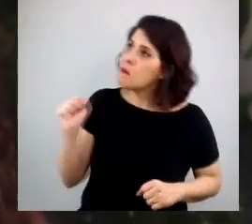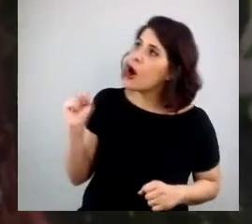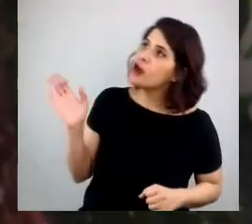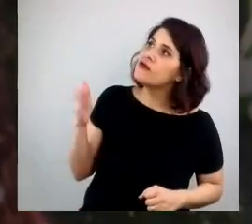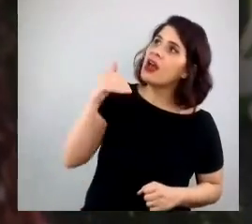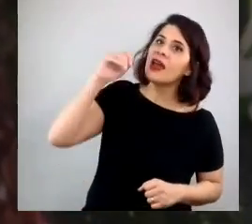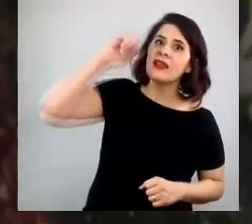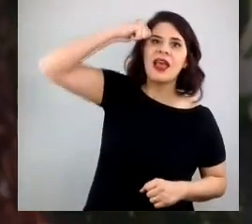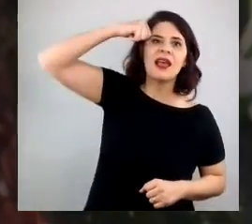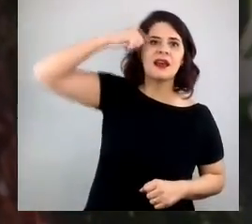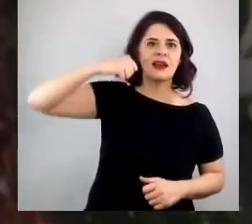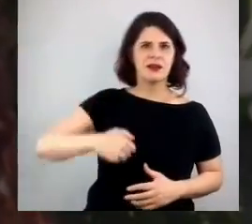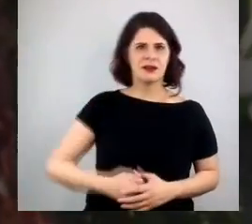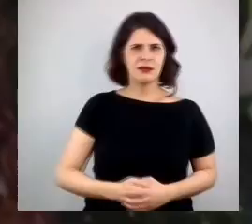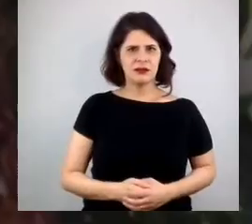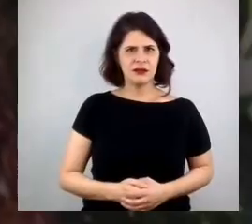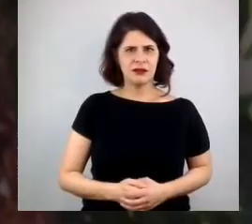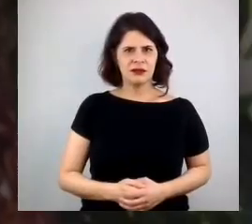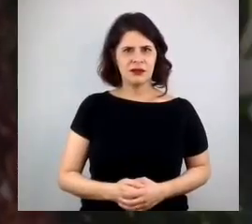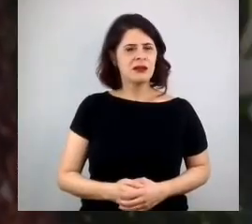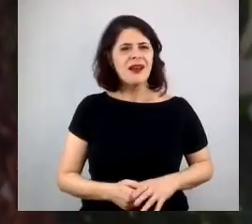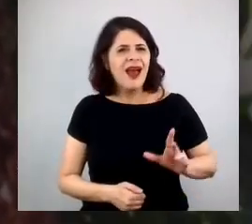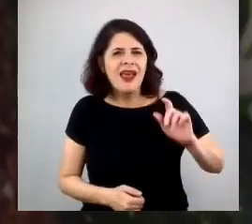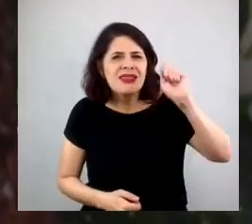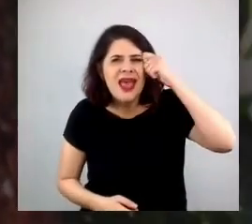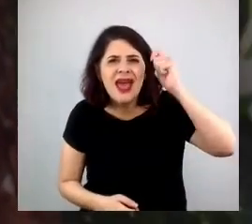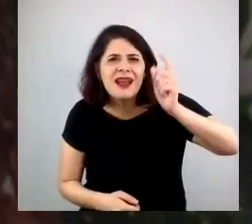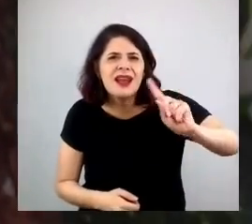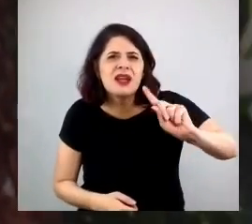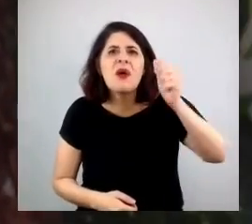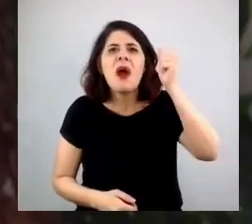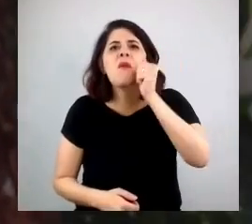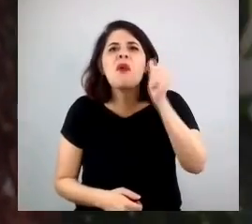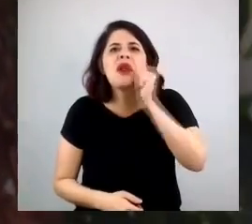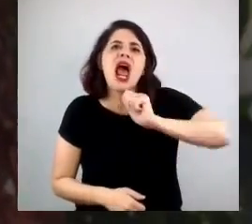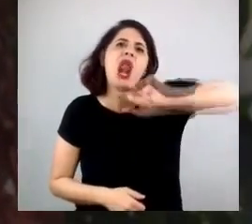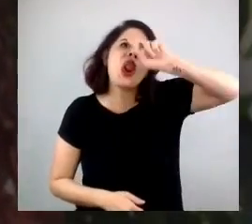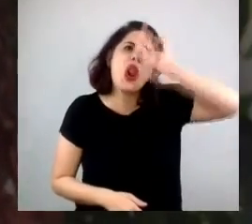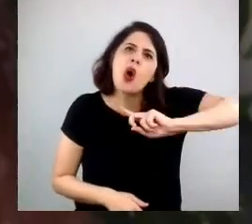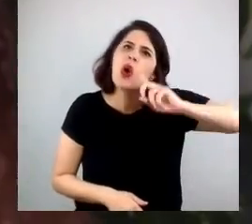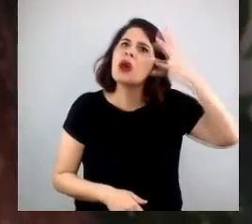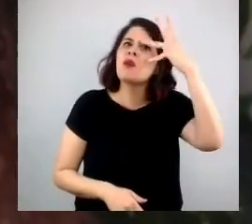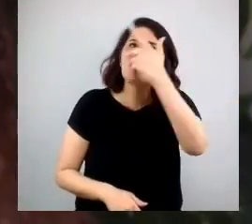Não é uma negra, mamãe. É uma moça loira, muito bonita.